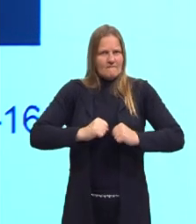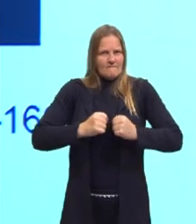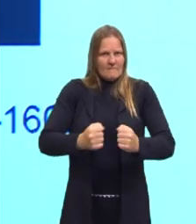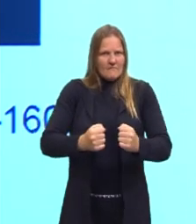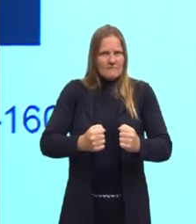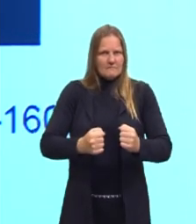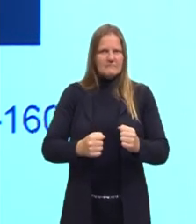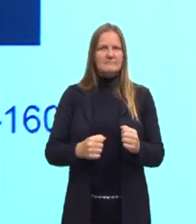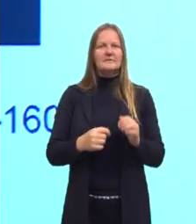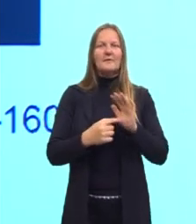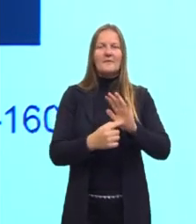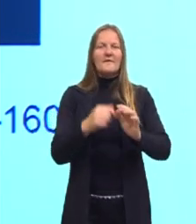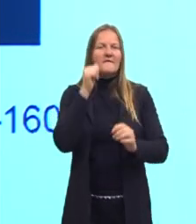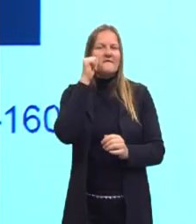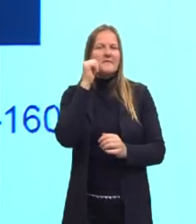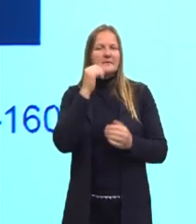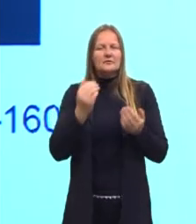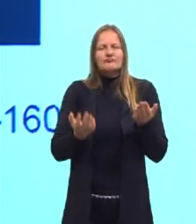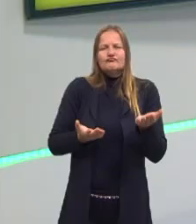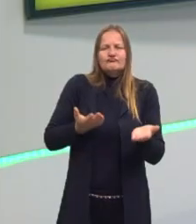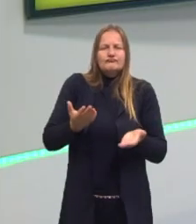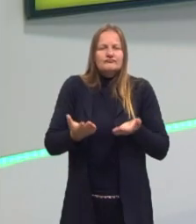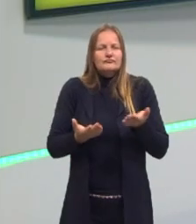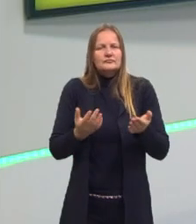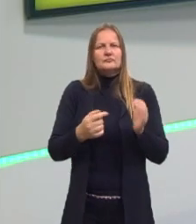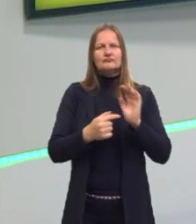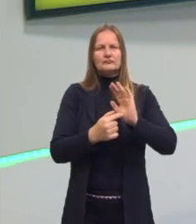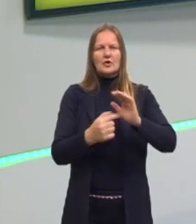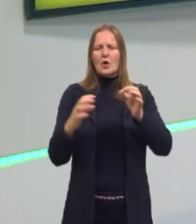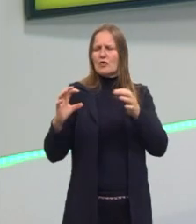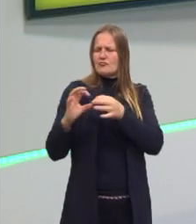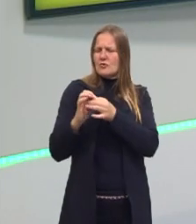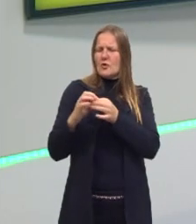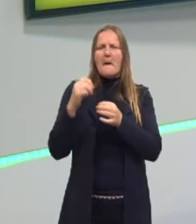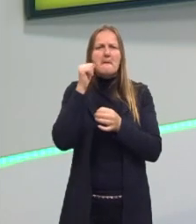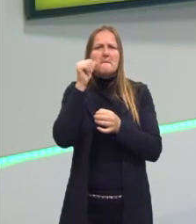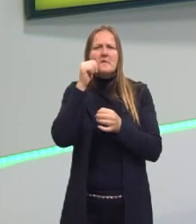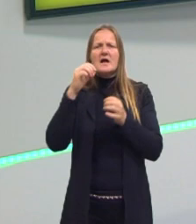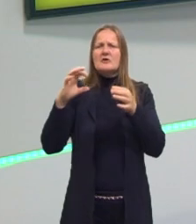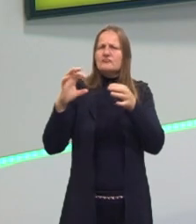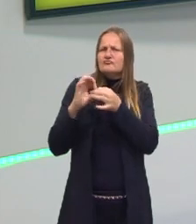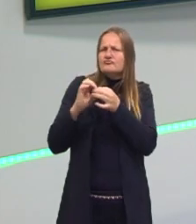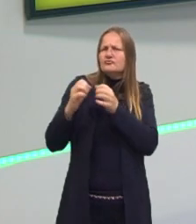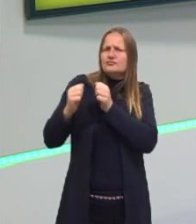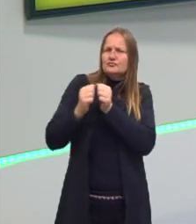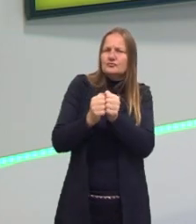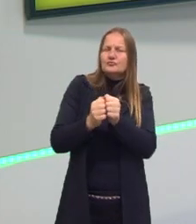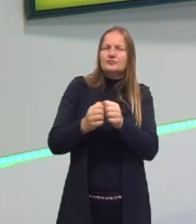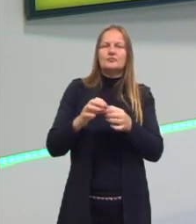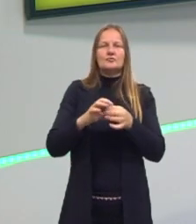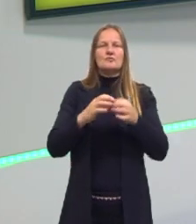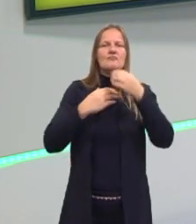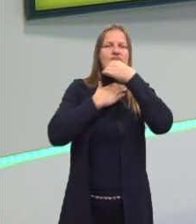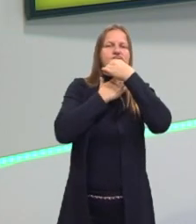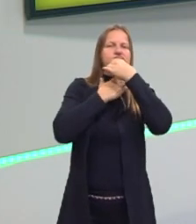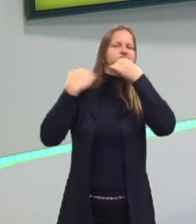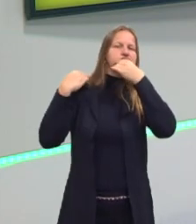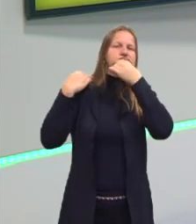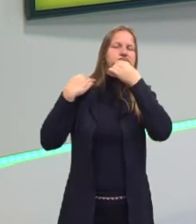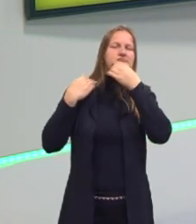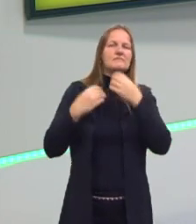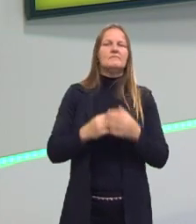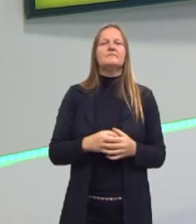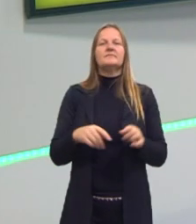né do feminino de uma parceria feminina para essa imagem decapitando